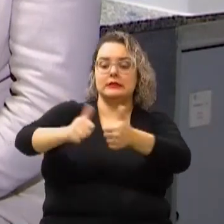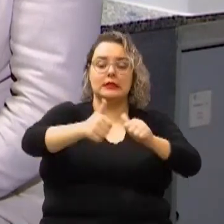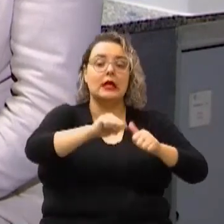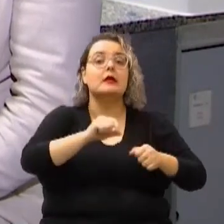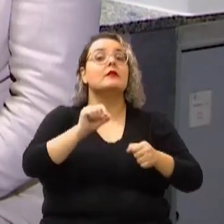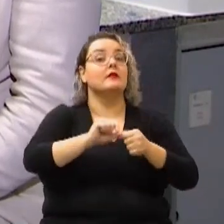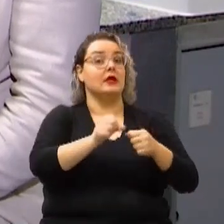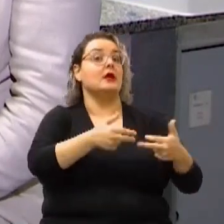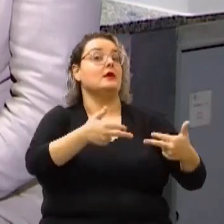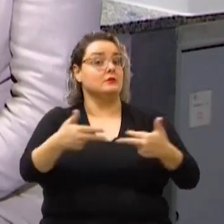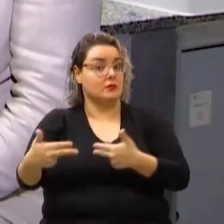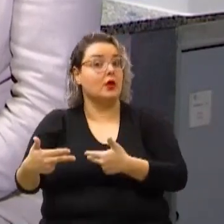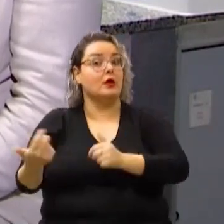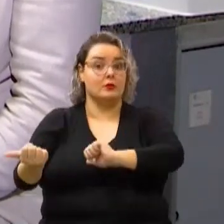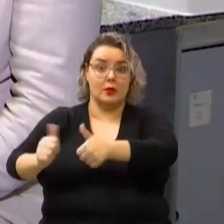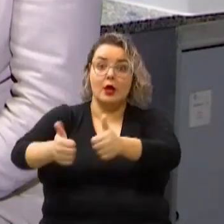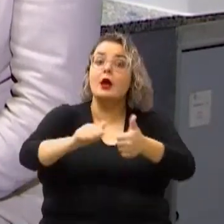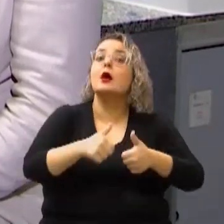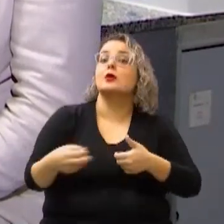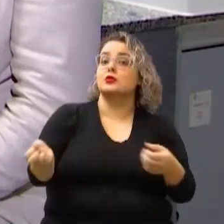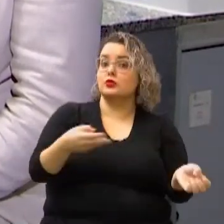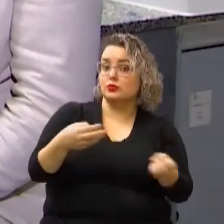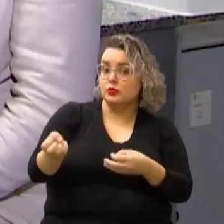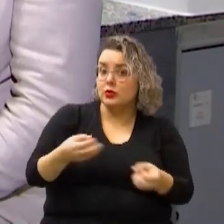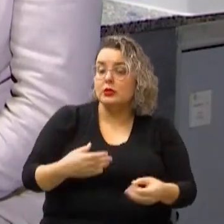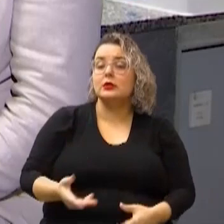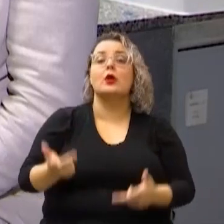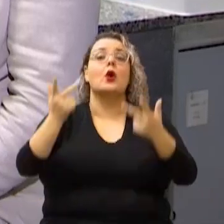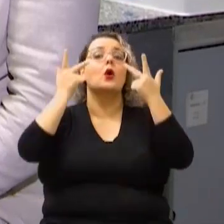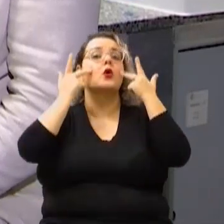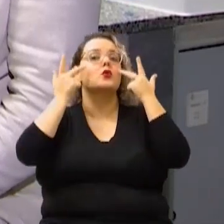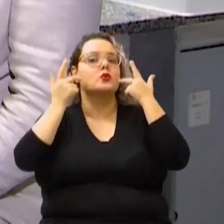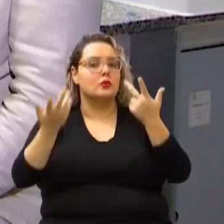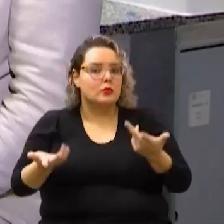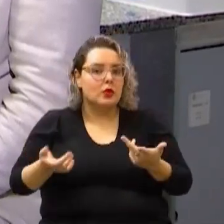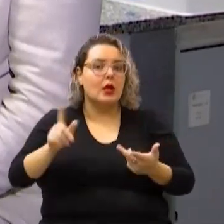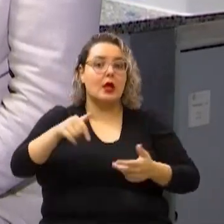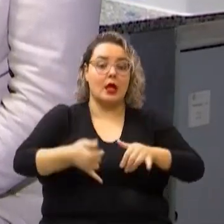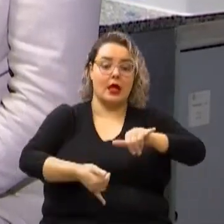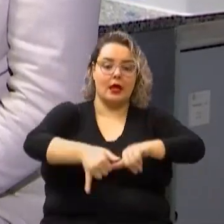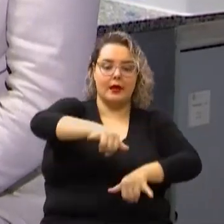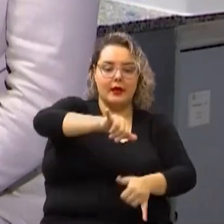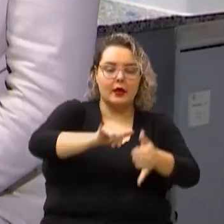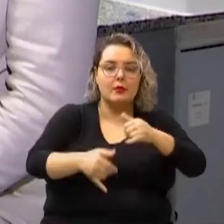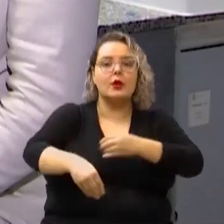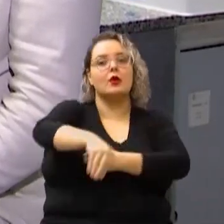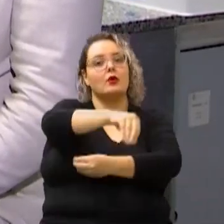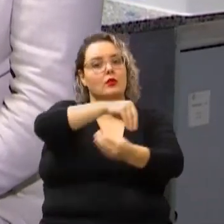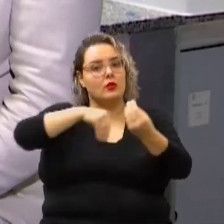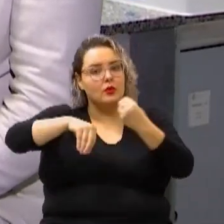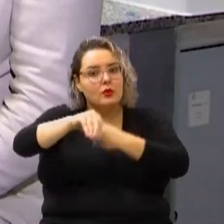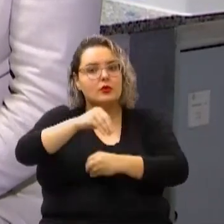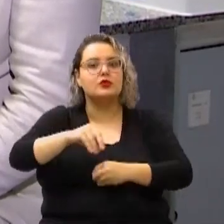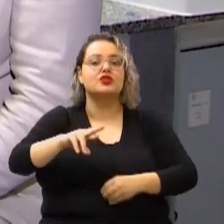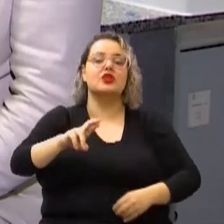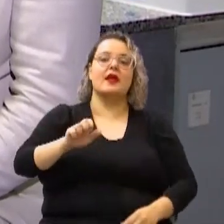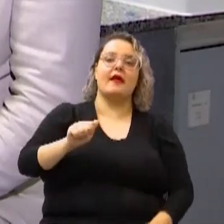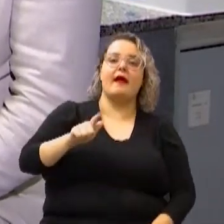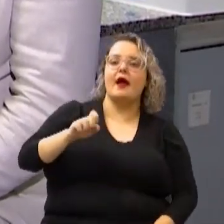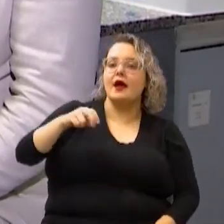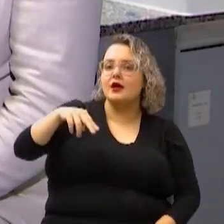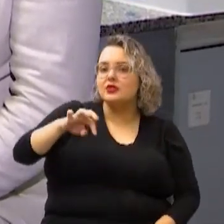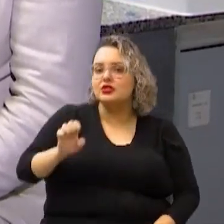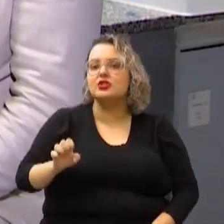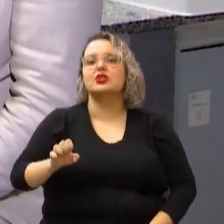que são realizadas, que são o padrão das análises atualmente. Então, normalmente são análises químicas que envolvem a utilização de